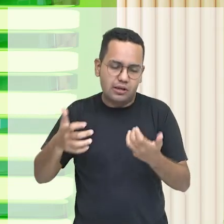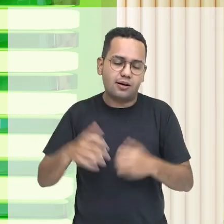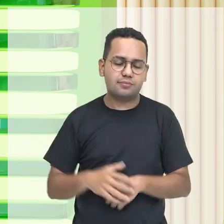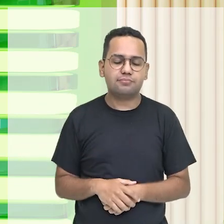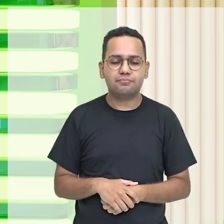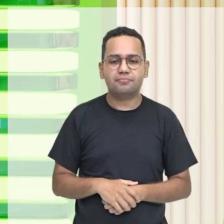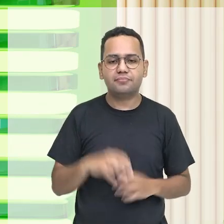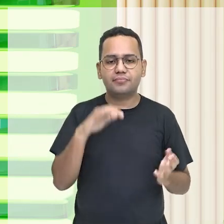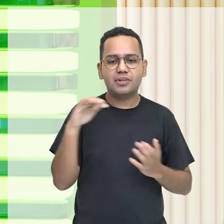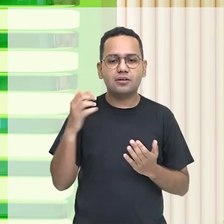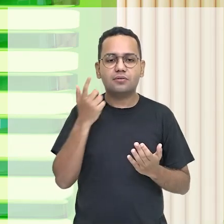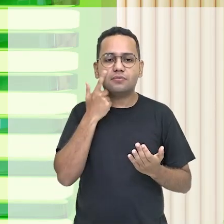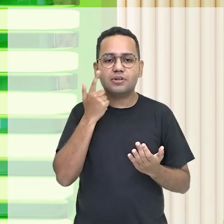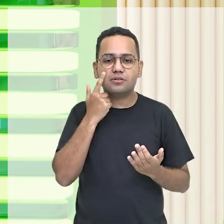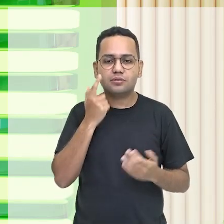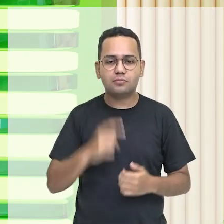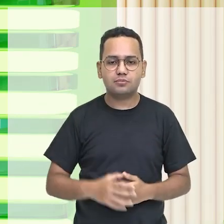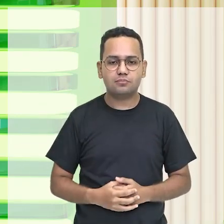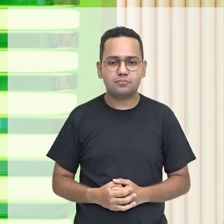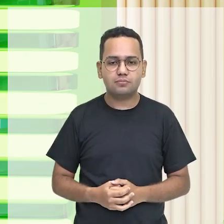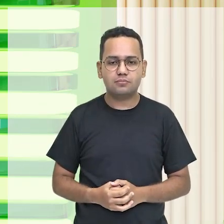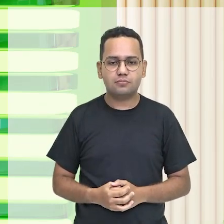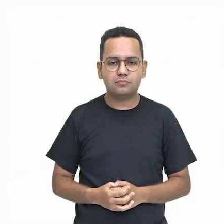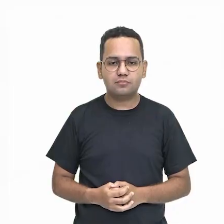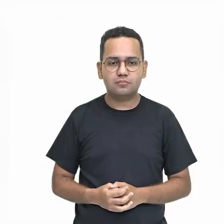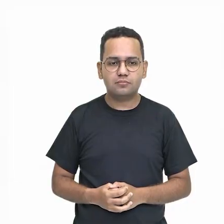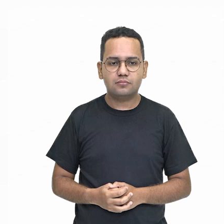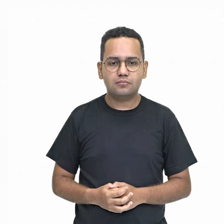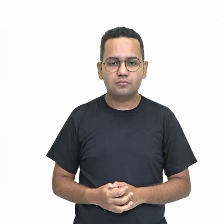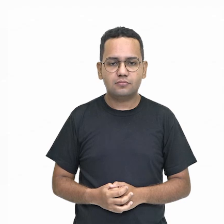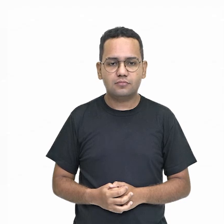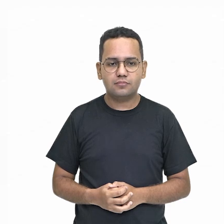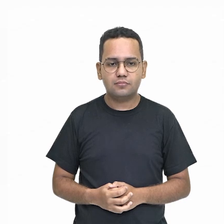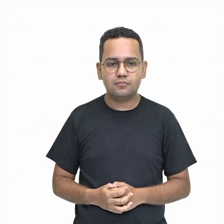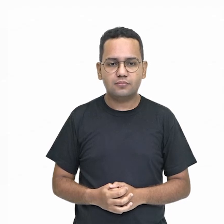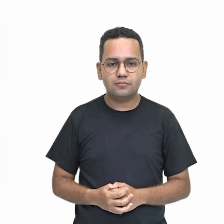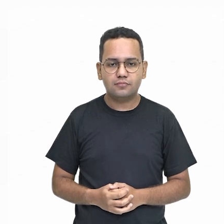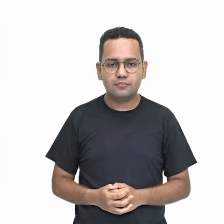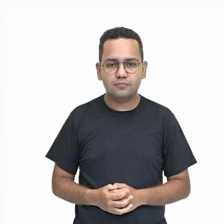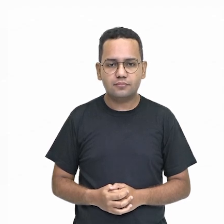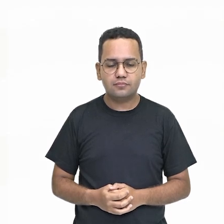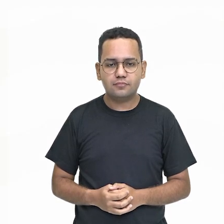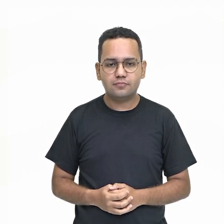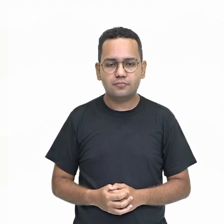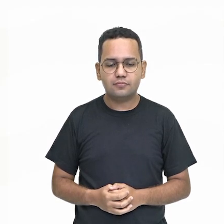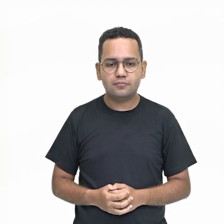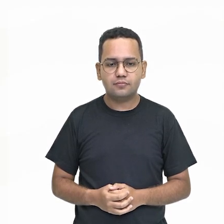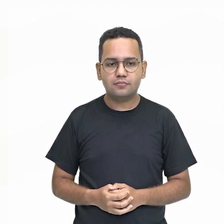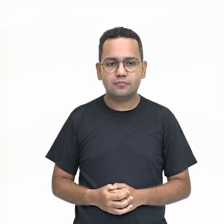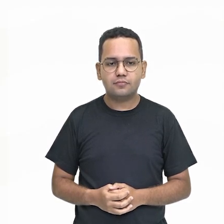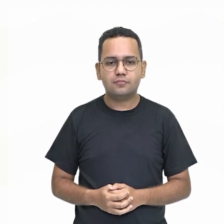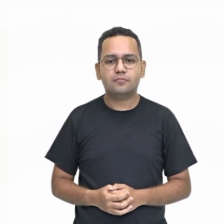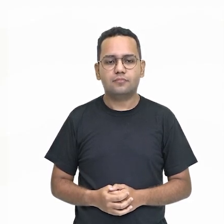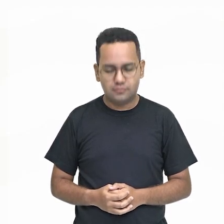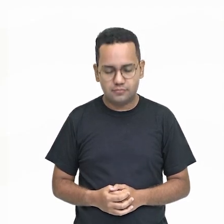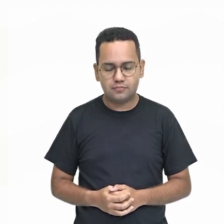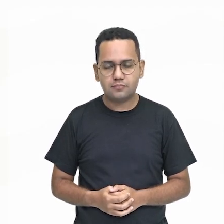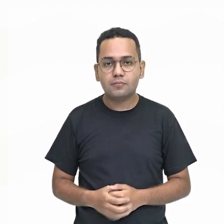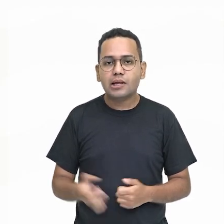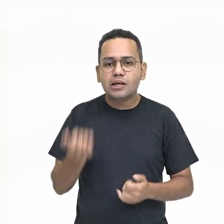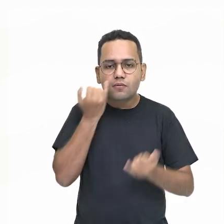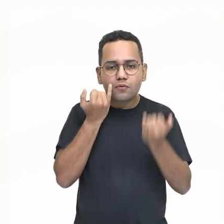gente está ainda por definir Então veja só unidades de medida da